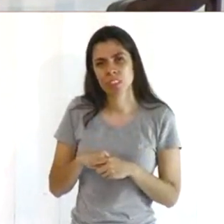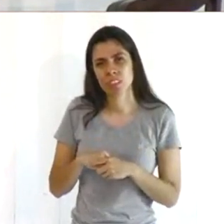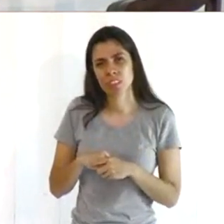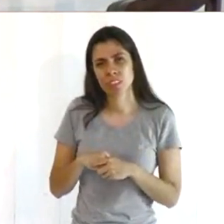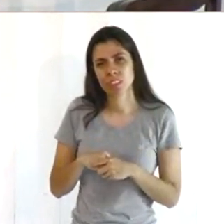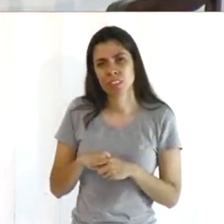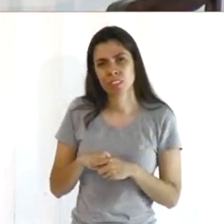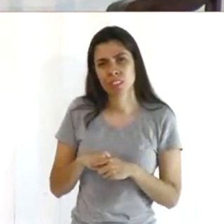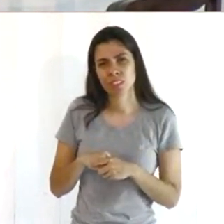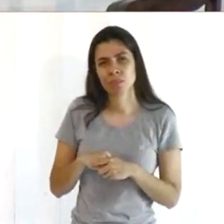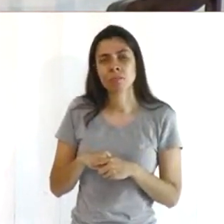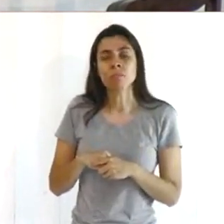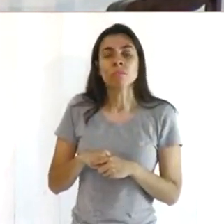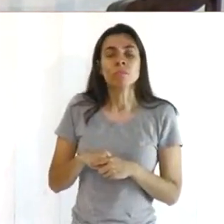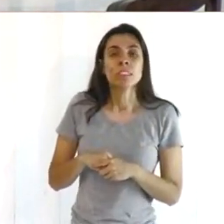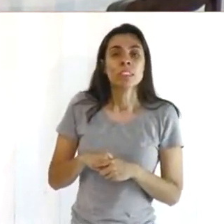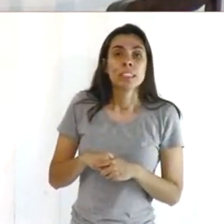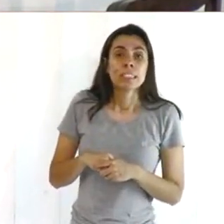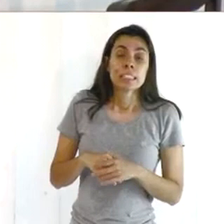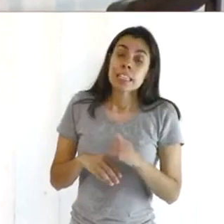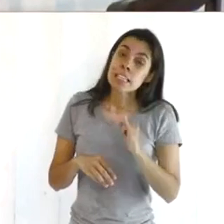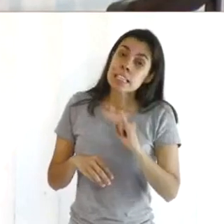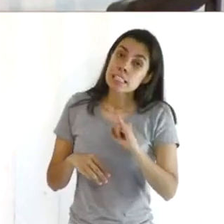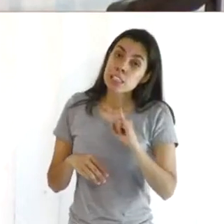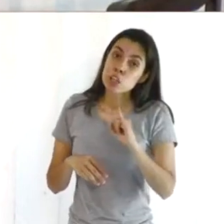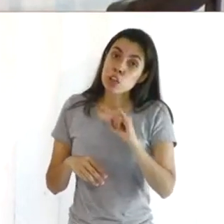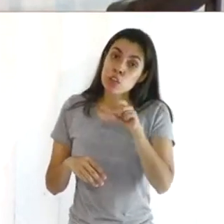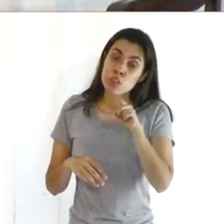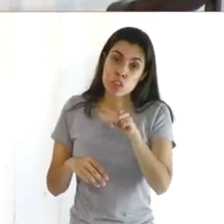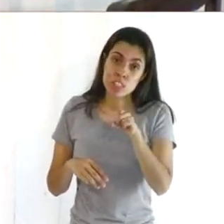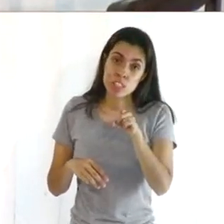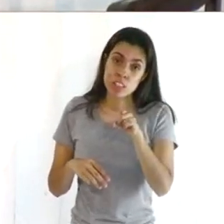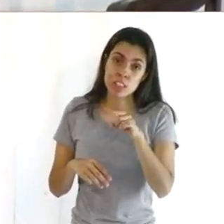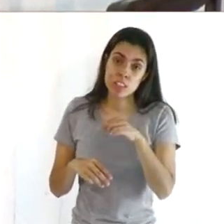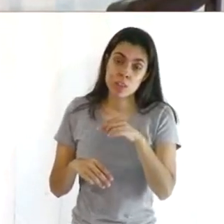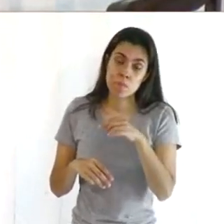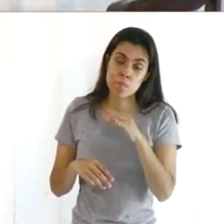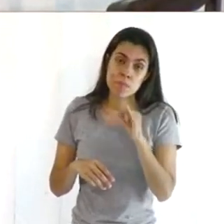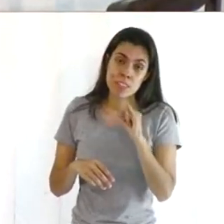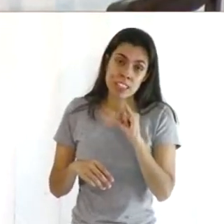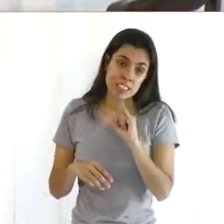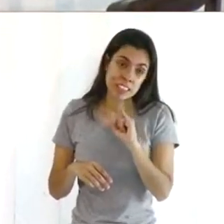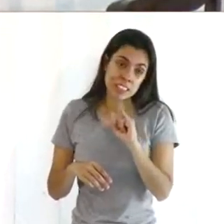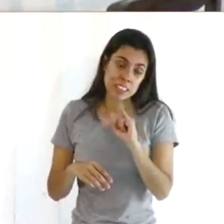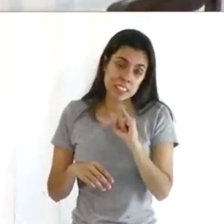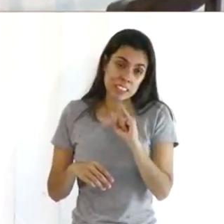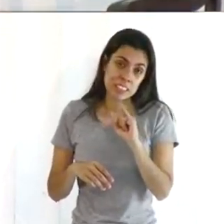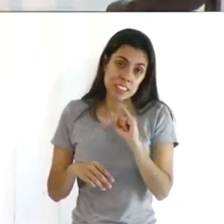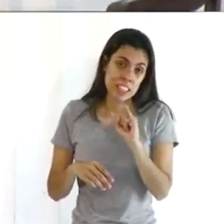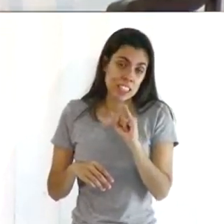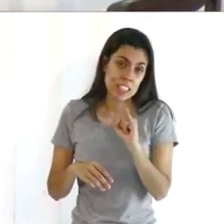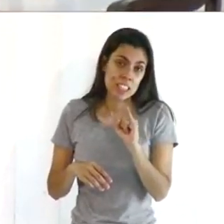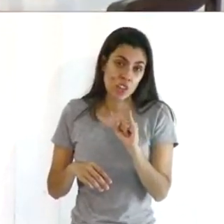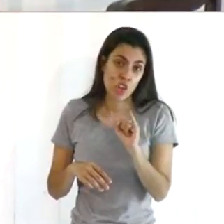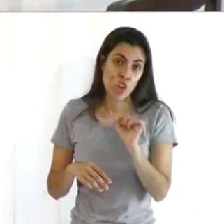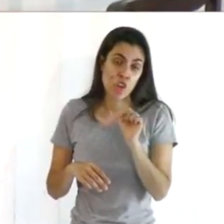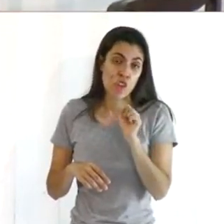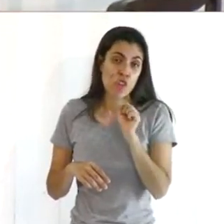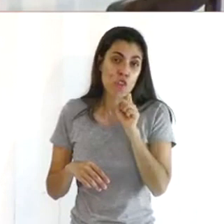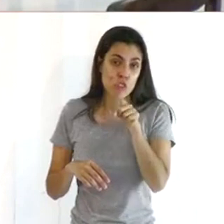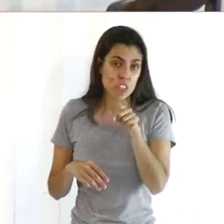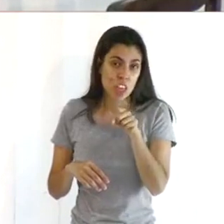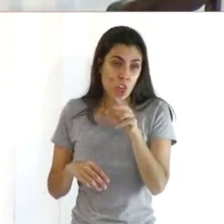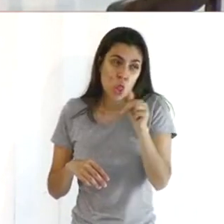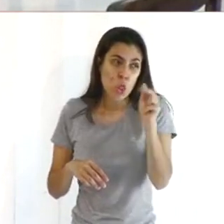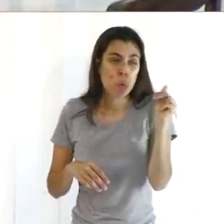coleciona alguns até quandos aí no seu coração. Talvez você diga: eu não falo, pastor, porque talvez eu serei mal compreendido, talvez